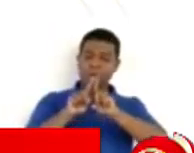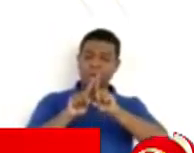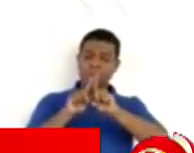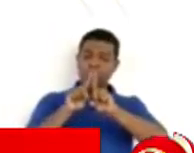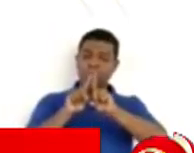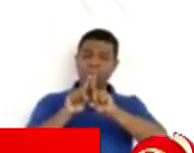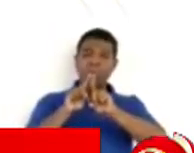platô começando a queda